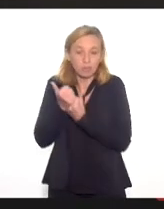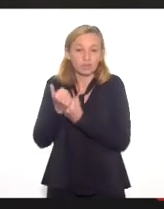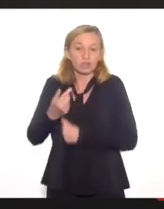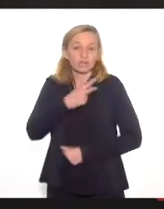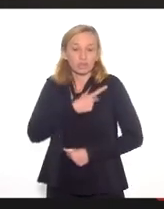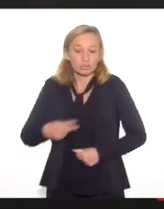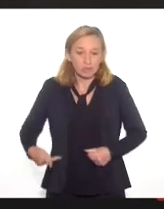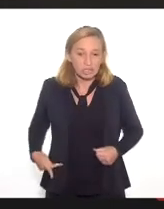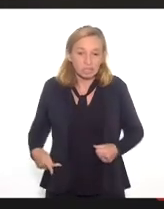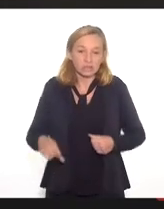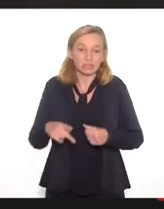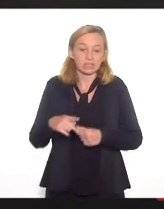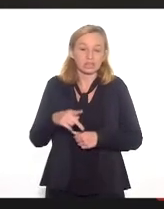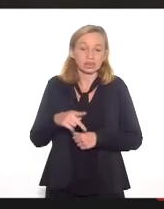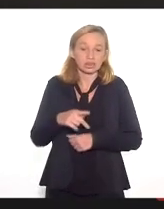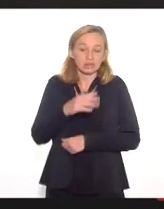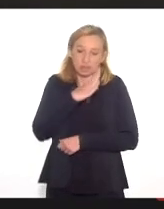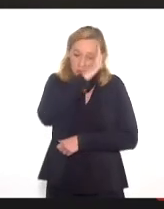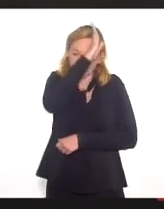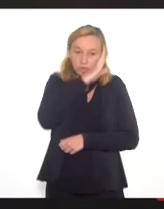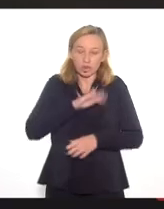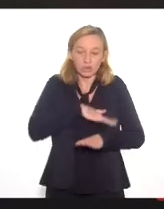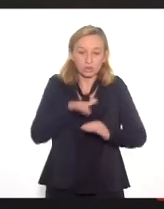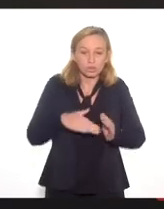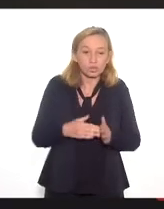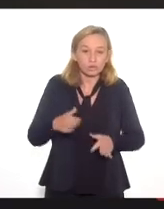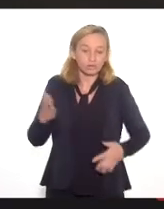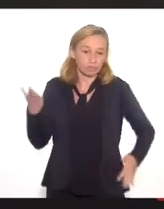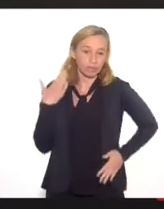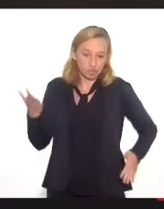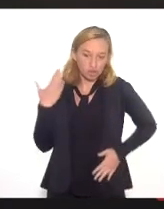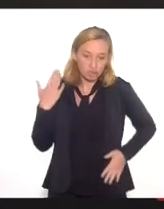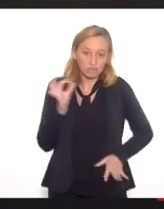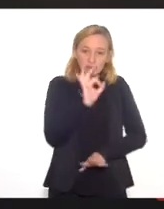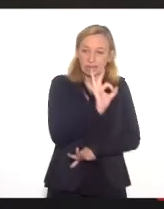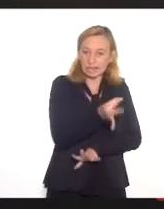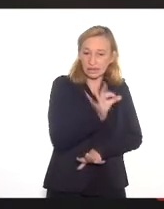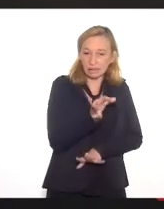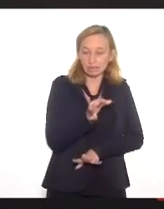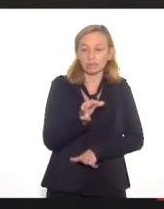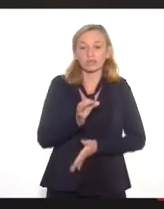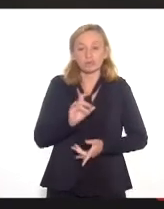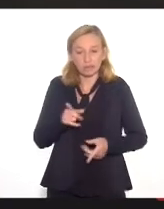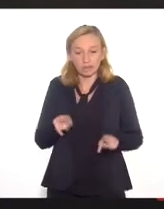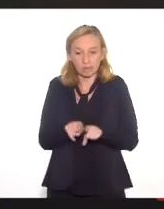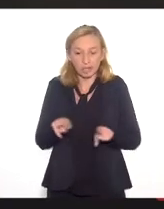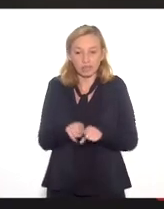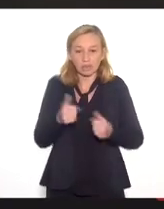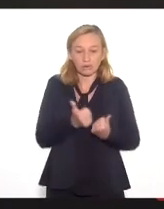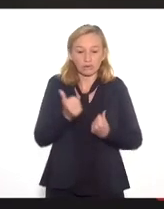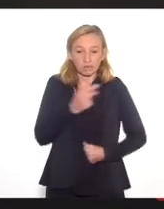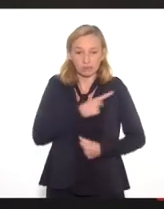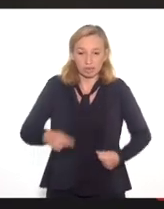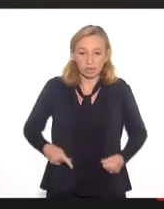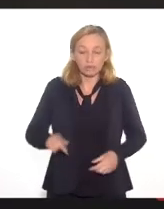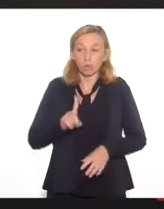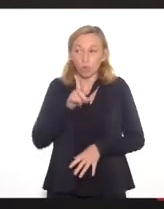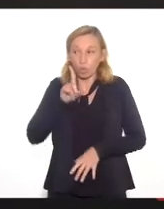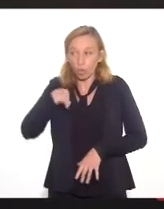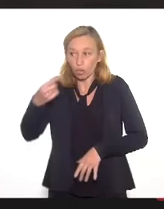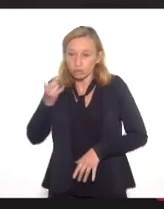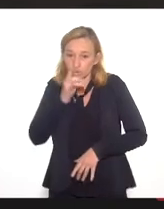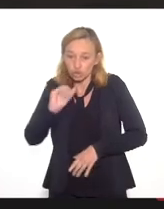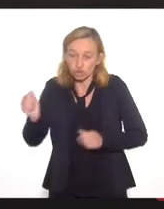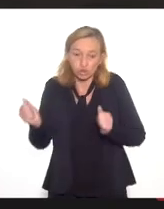república dizendo que eram todos bandidos e certamente do presidente da república que esteve outro dia junto